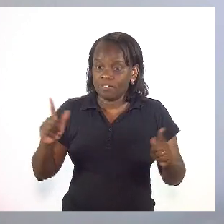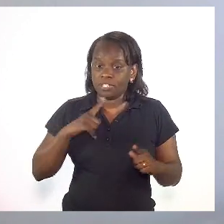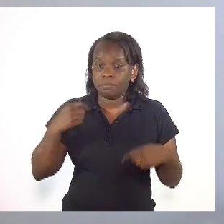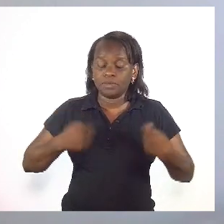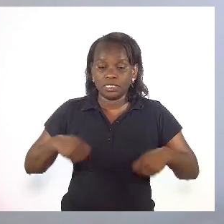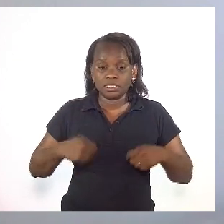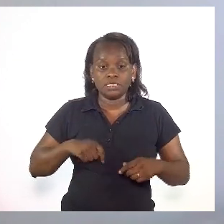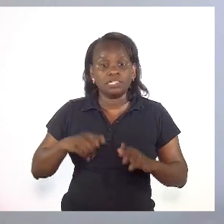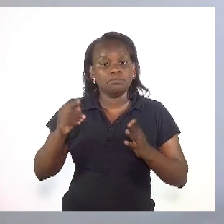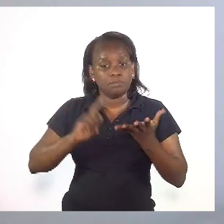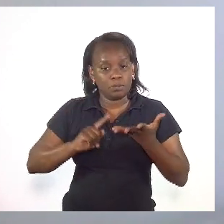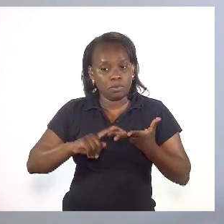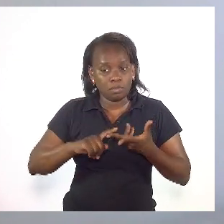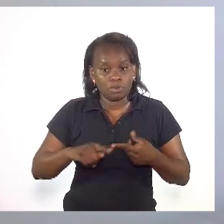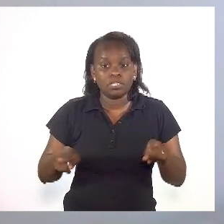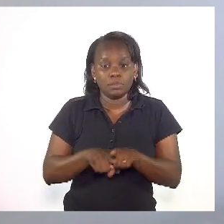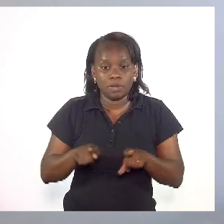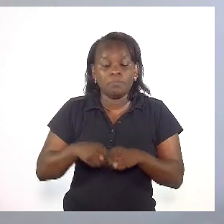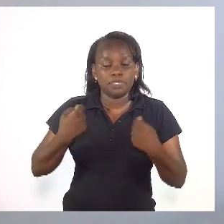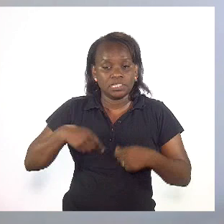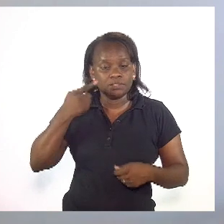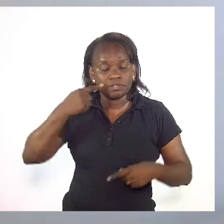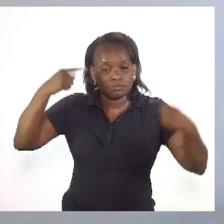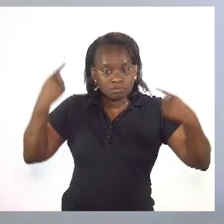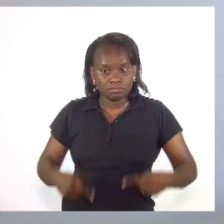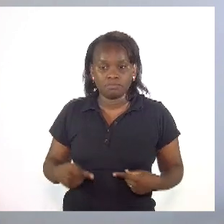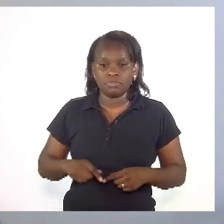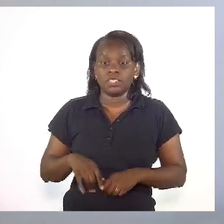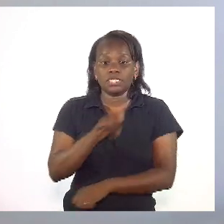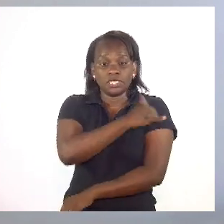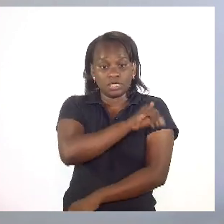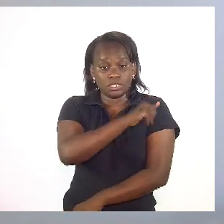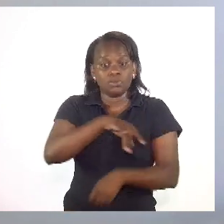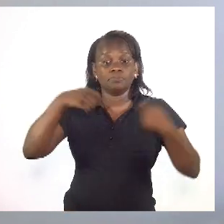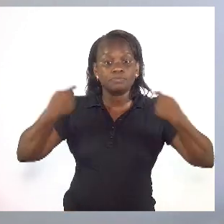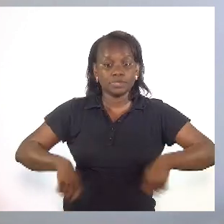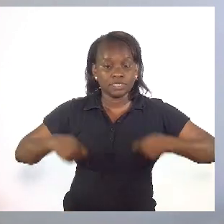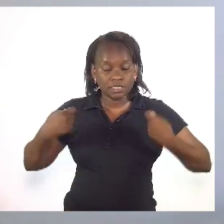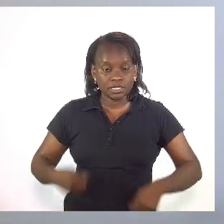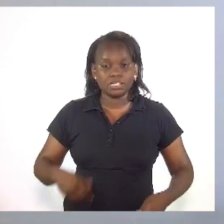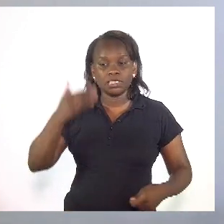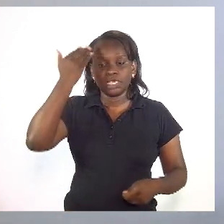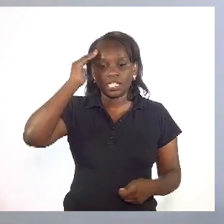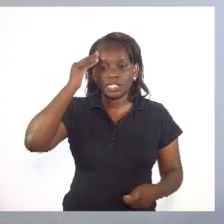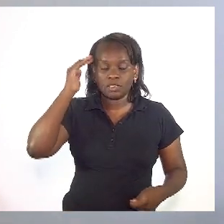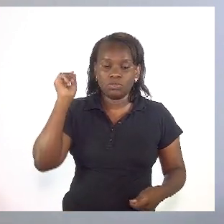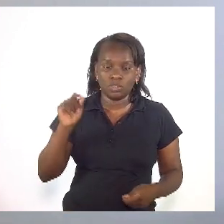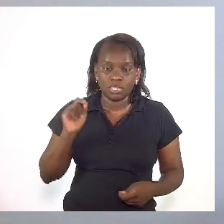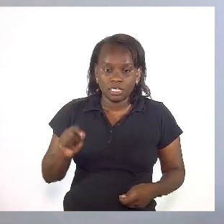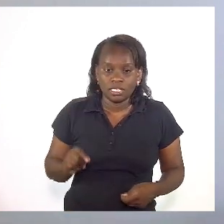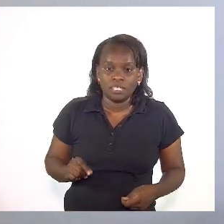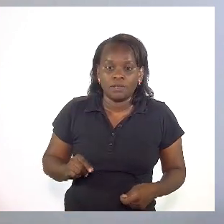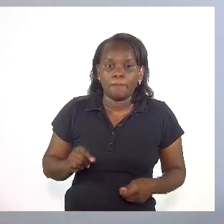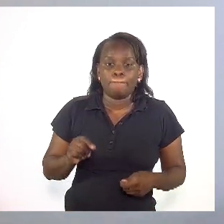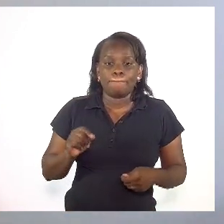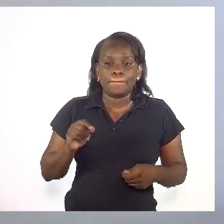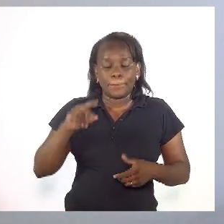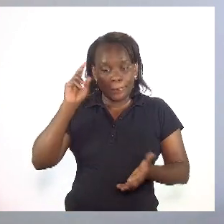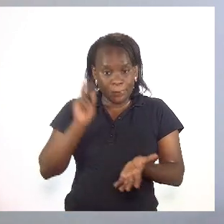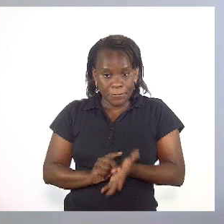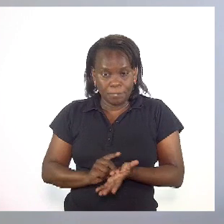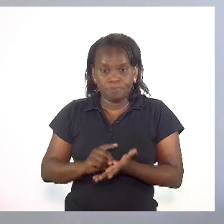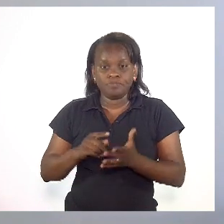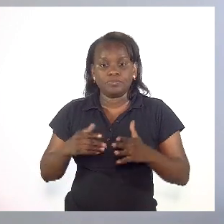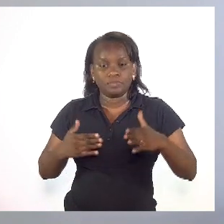ser pontuada e precisa ser enfrentada. O Rio de Janeiro precisa entender o que é realmente